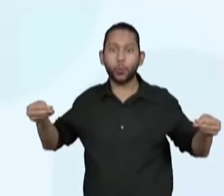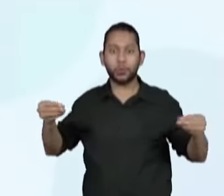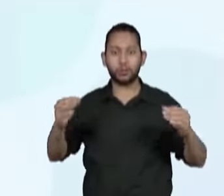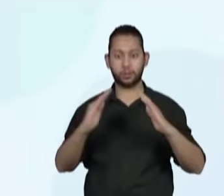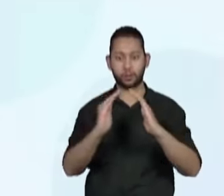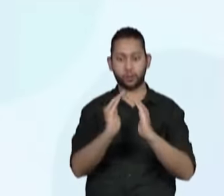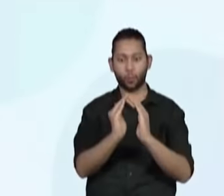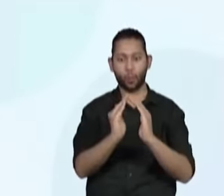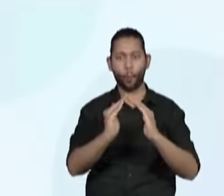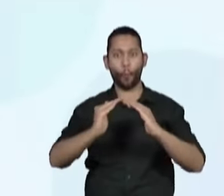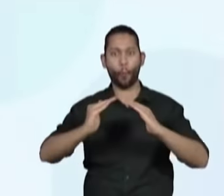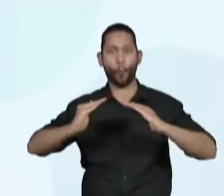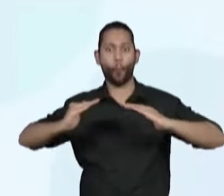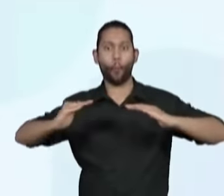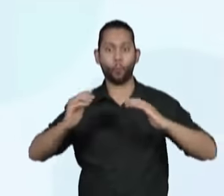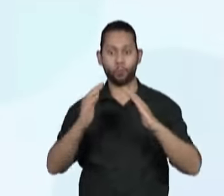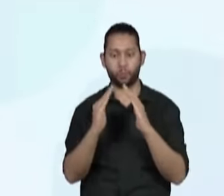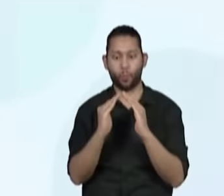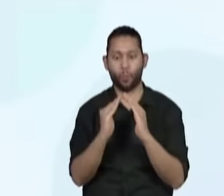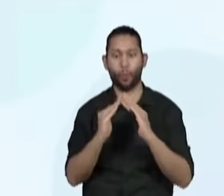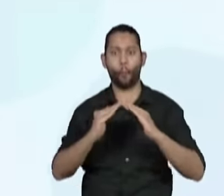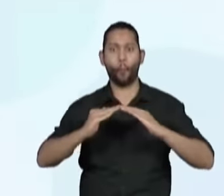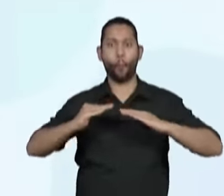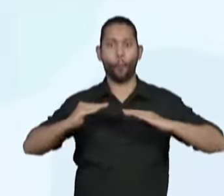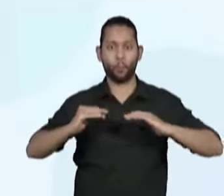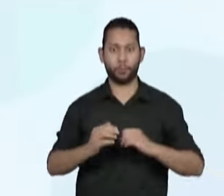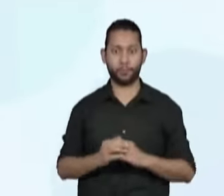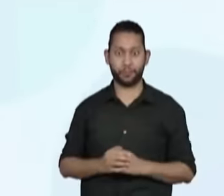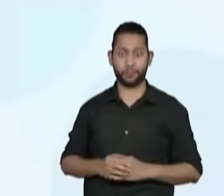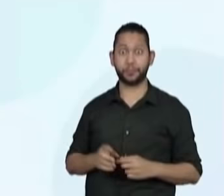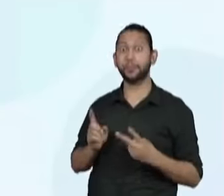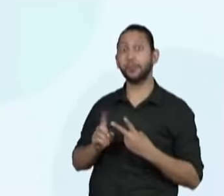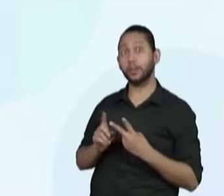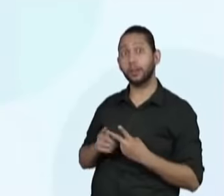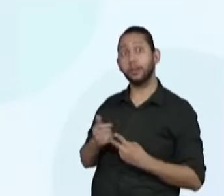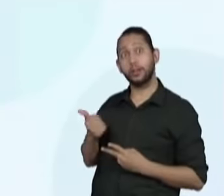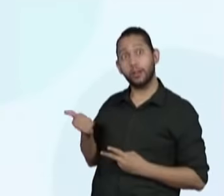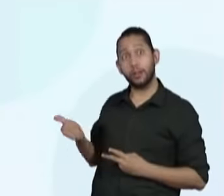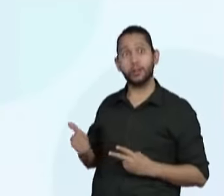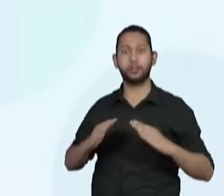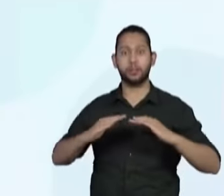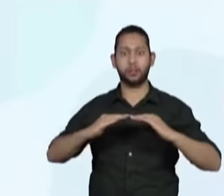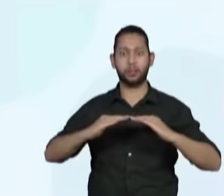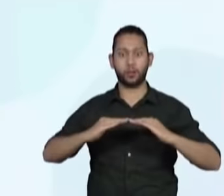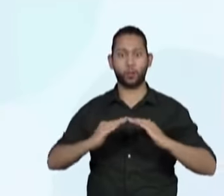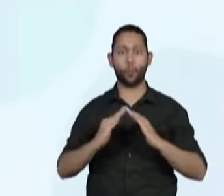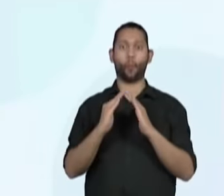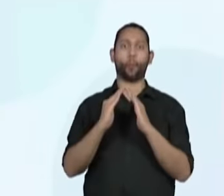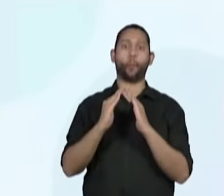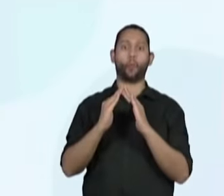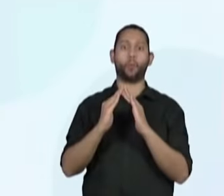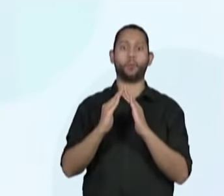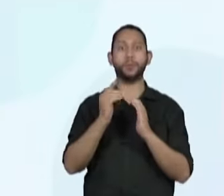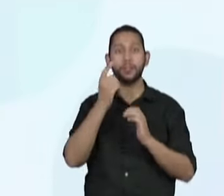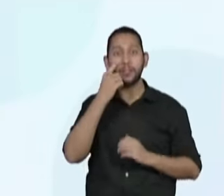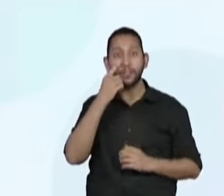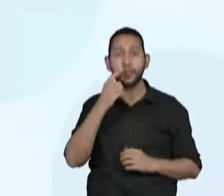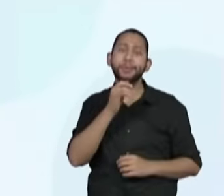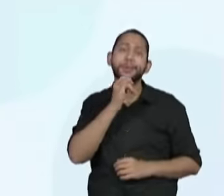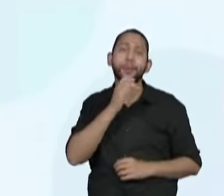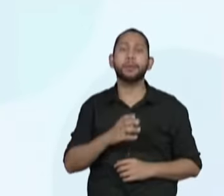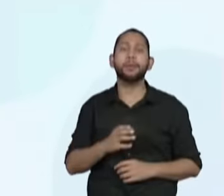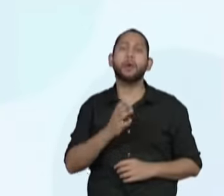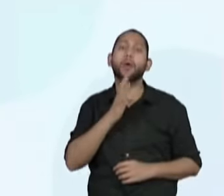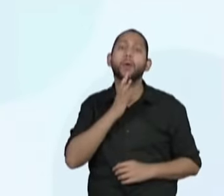ele esteja achatado mesmo, tá? E nós temos, então, as curvas sobrelevadas, ou seja, quando a gente observa abóbadas de igrejas,